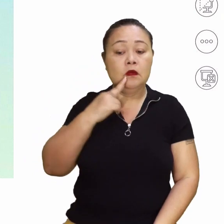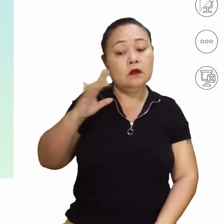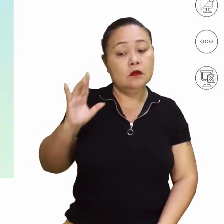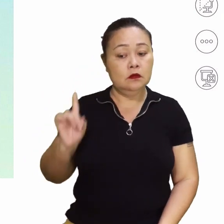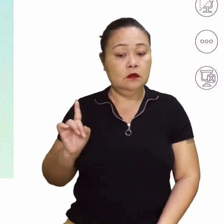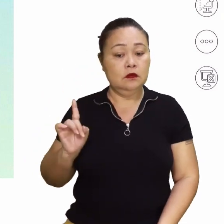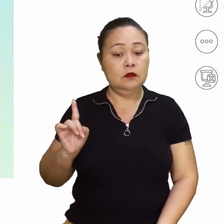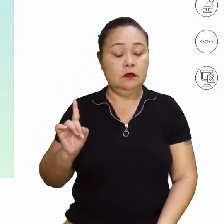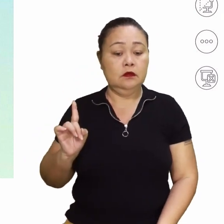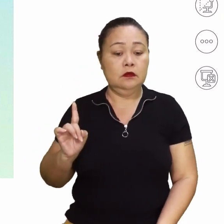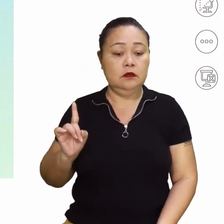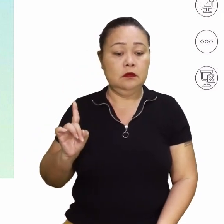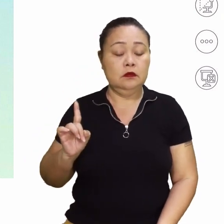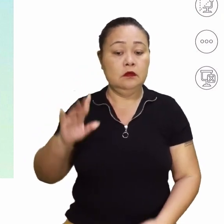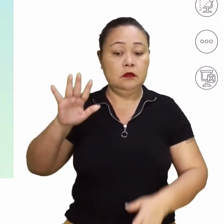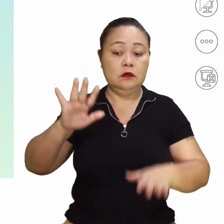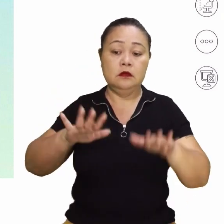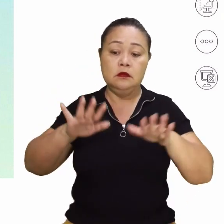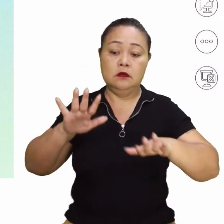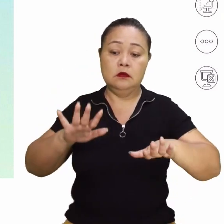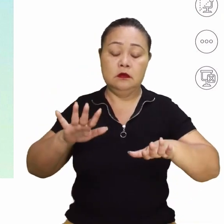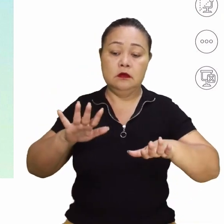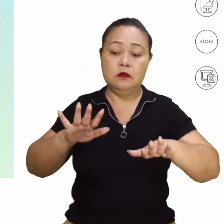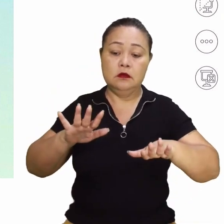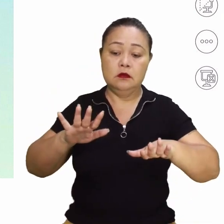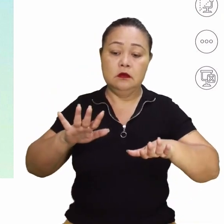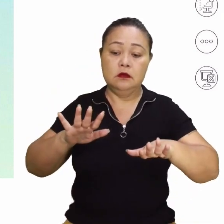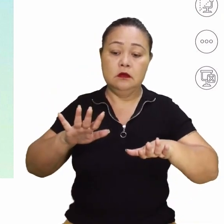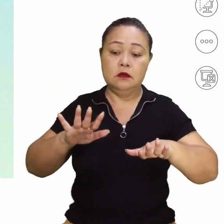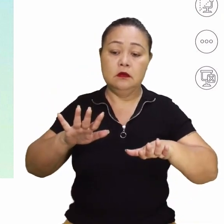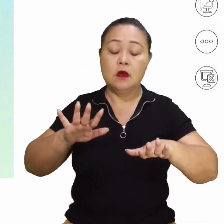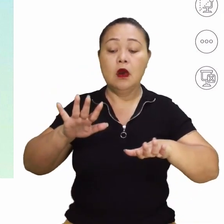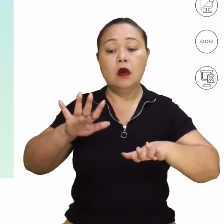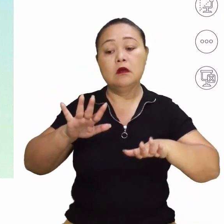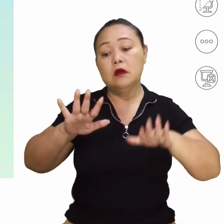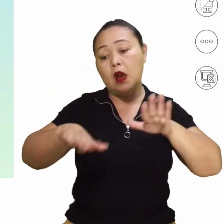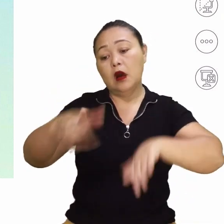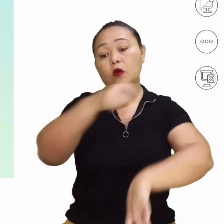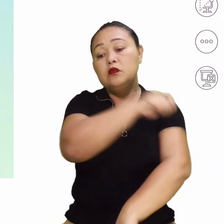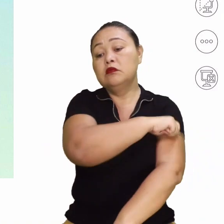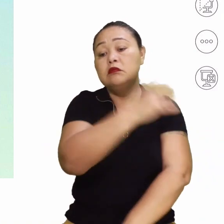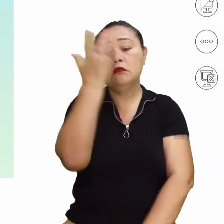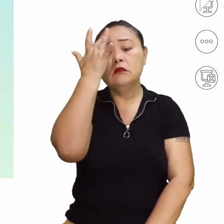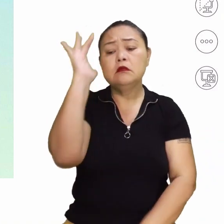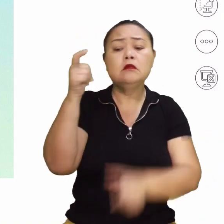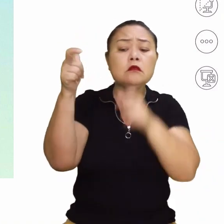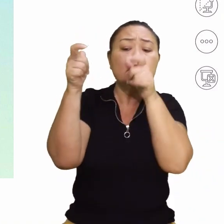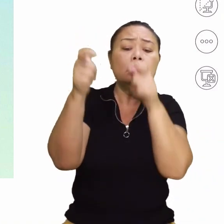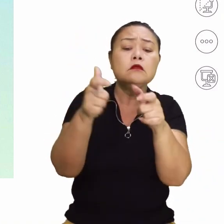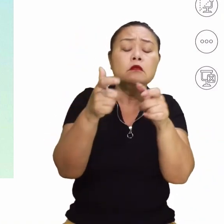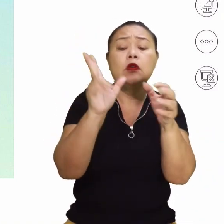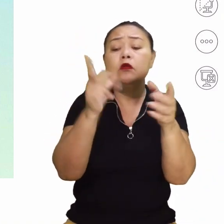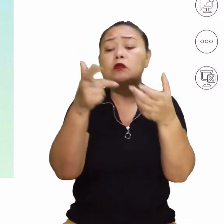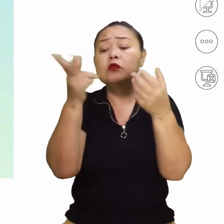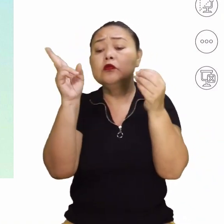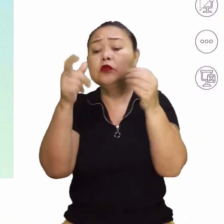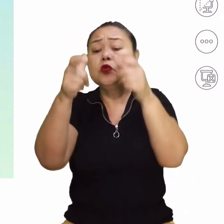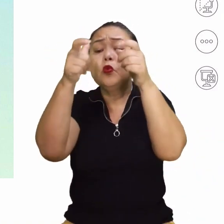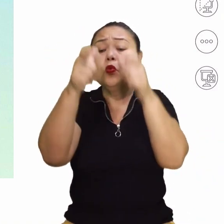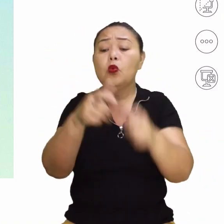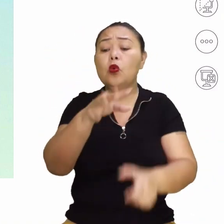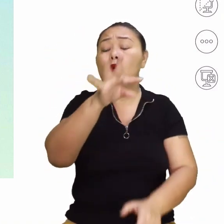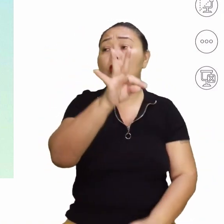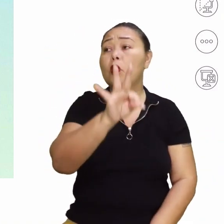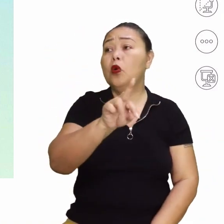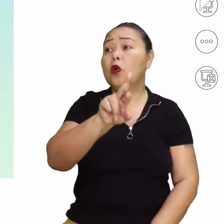vezes o nossos queridos alunos não sabem onde que se encontra uma determinada tribo e a gente